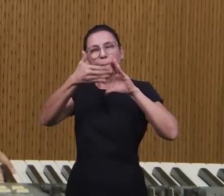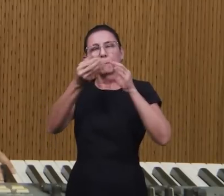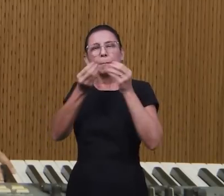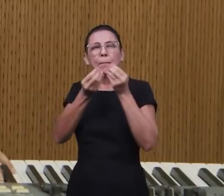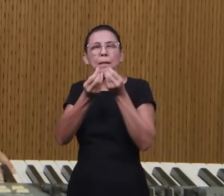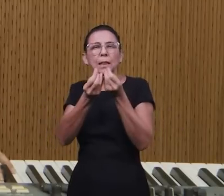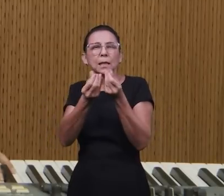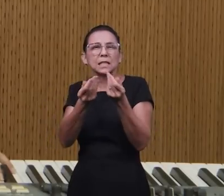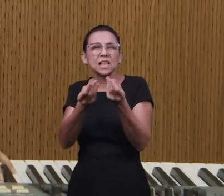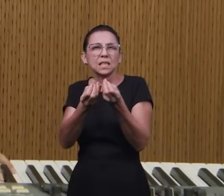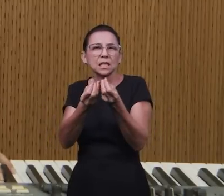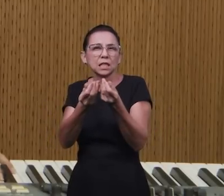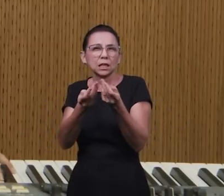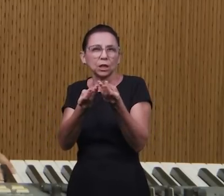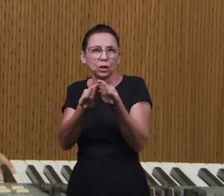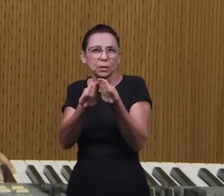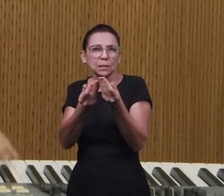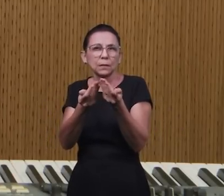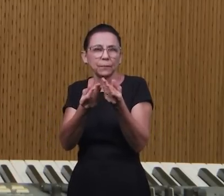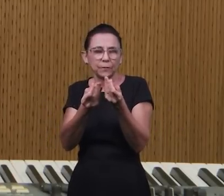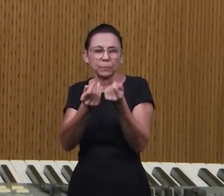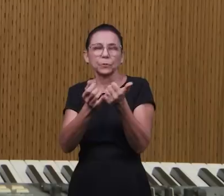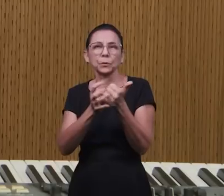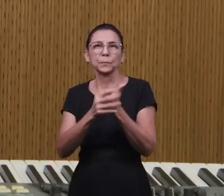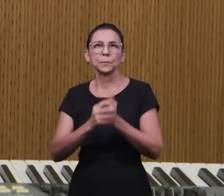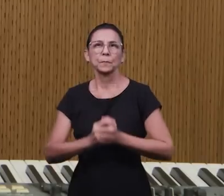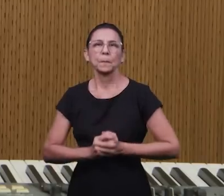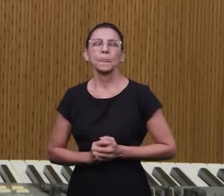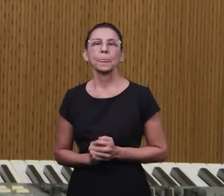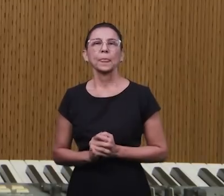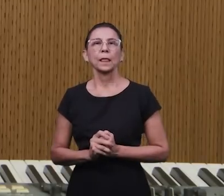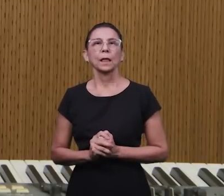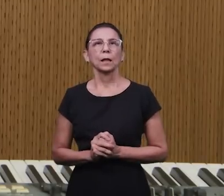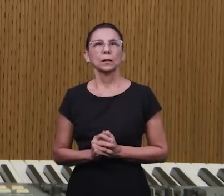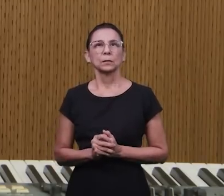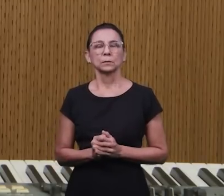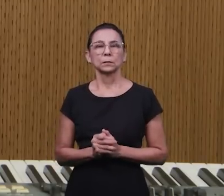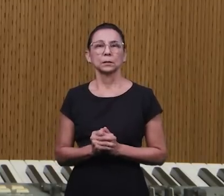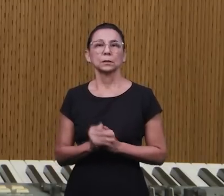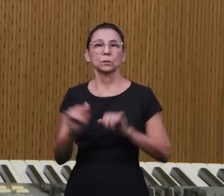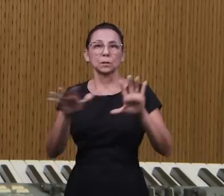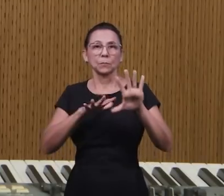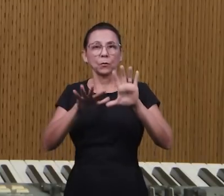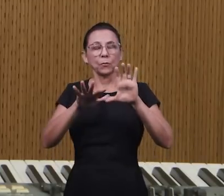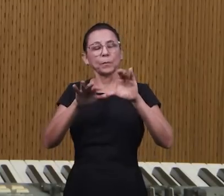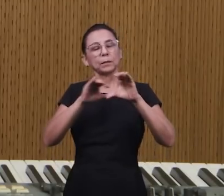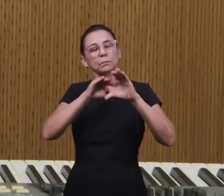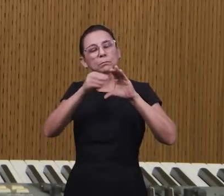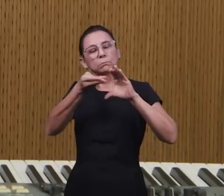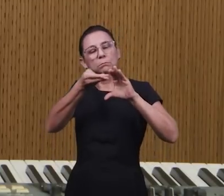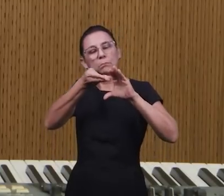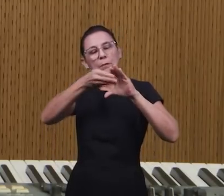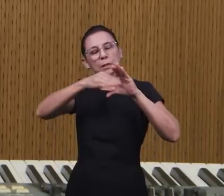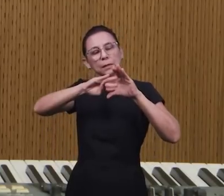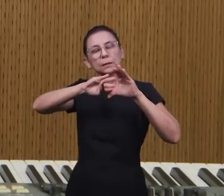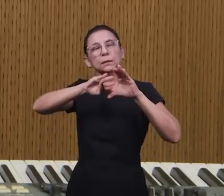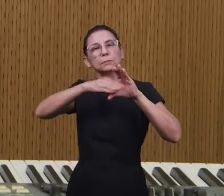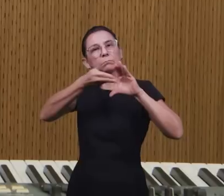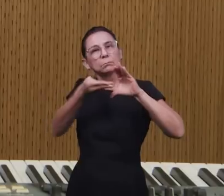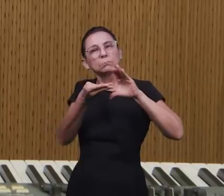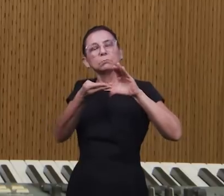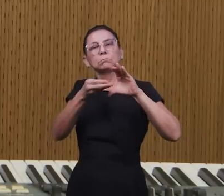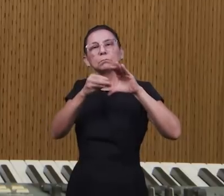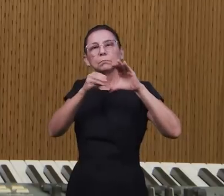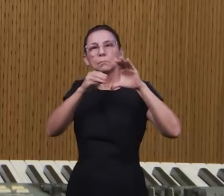delicada, vamos dizer assim, de forma mais específica. Todo esse movimento vibratório que acontece aqui, ele vai ter